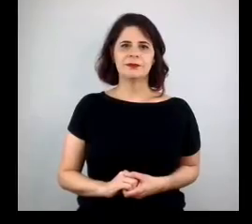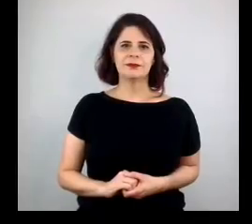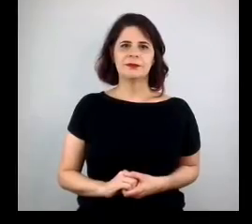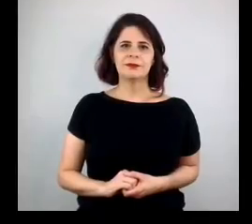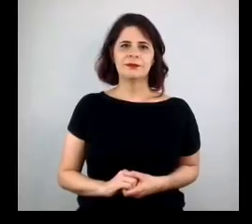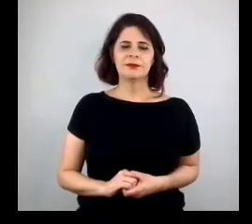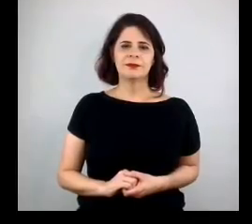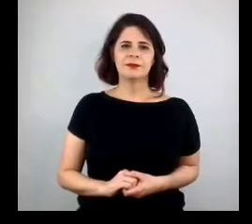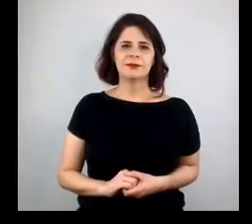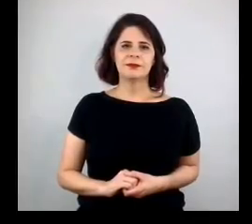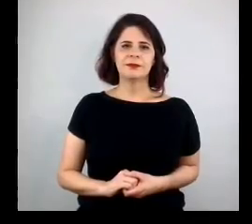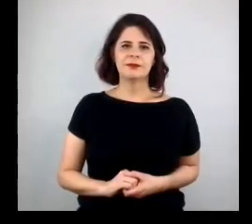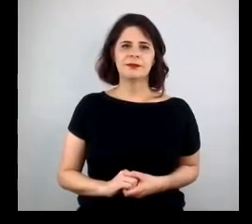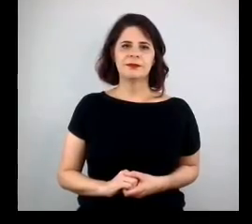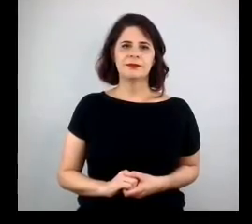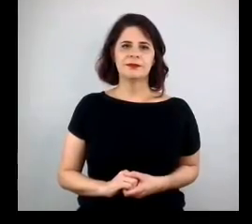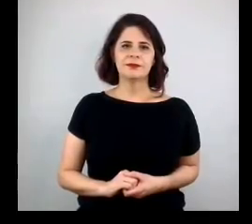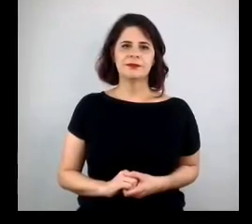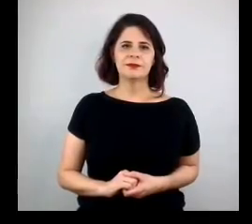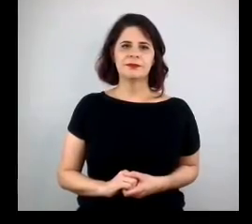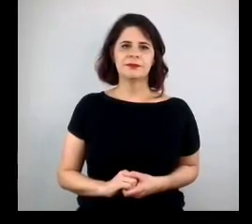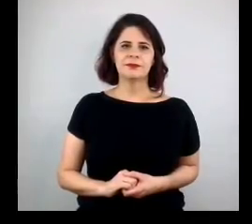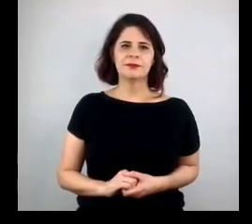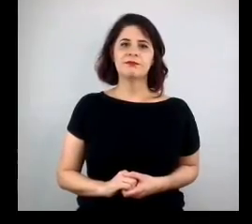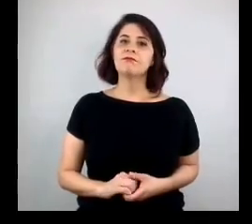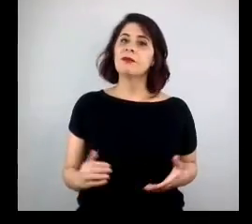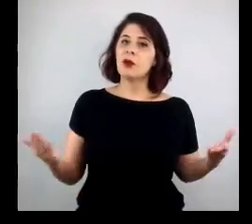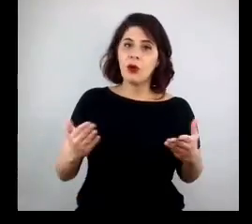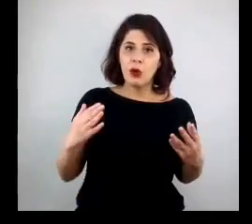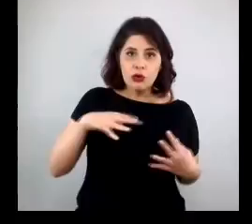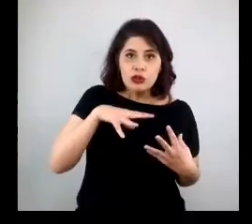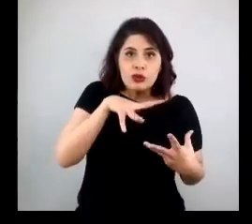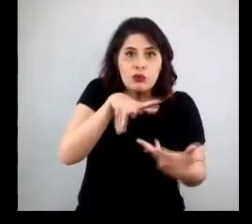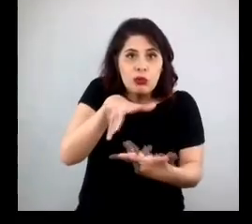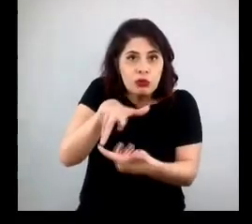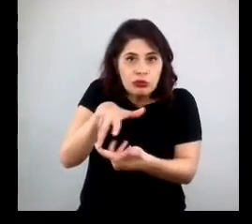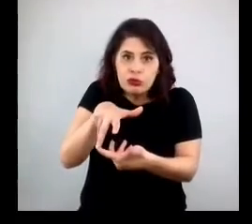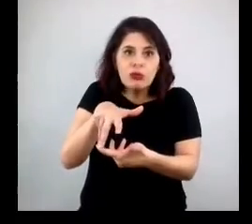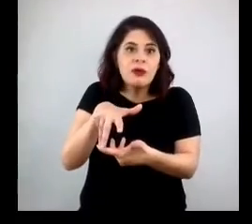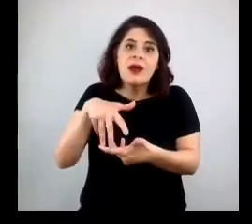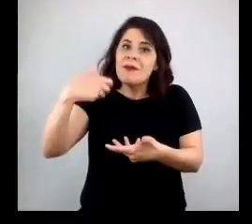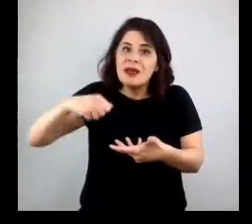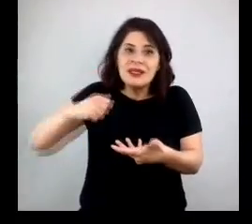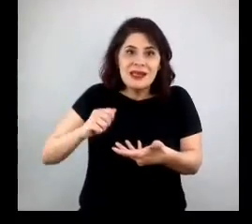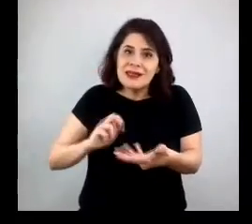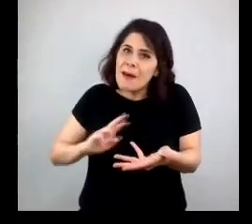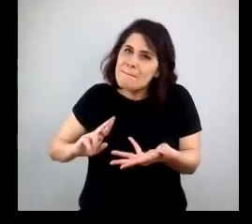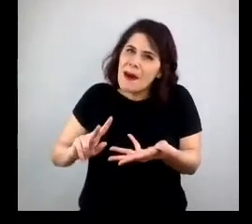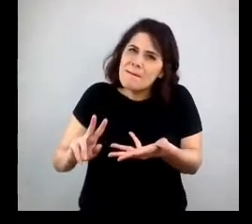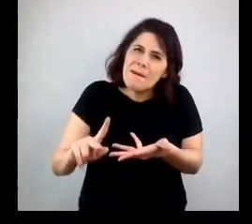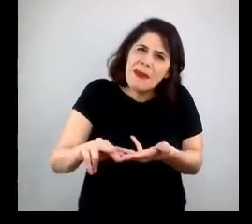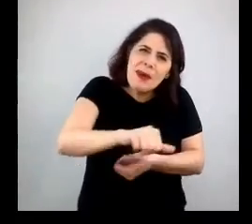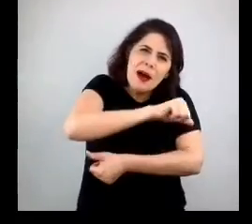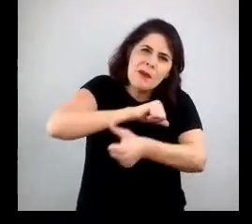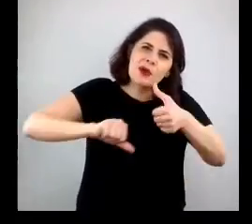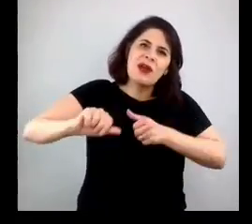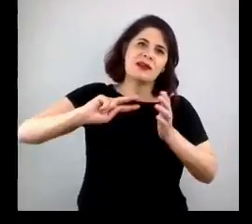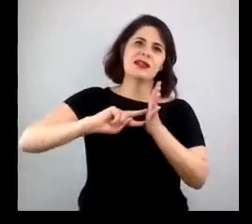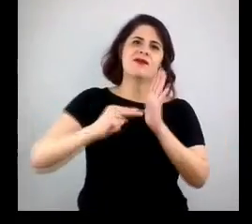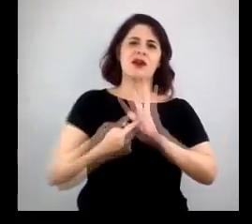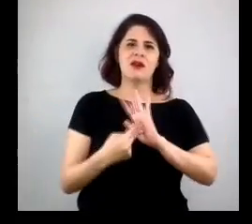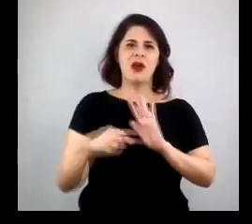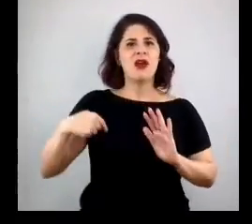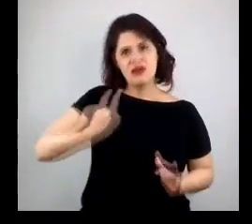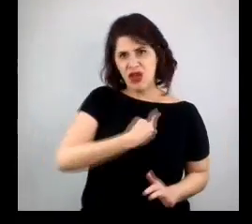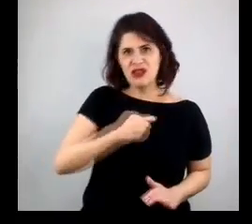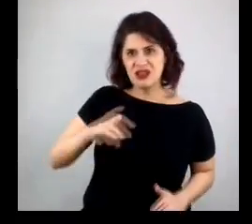No mundo de hoje, muitas coisas precisam ser ressignificadas. Crescemos ouvindo uma só verdade, só um lado da